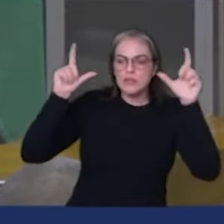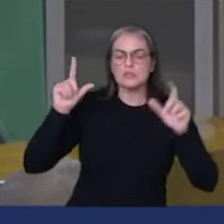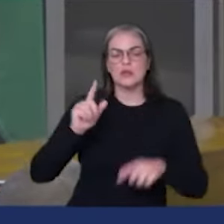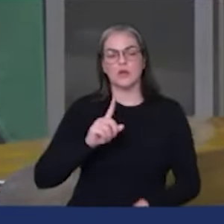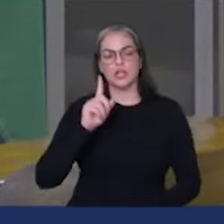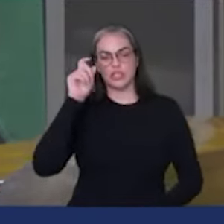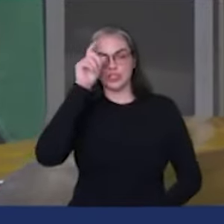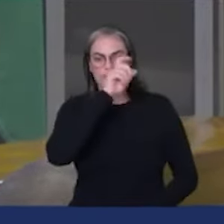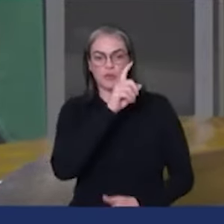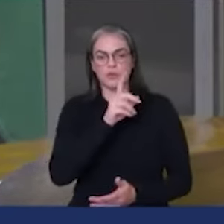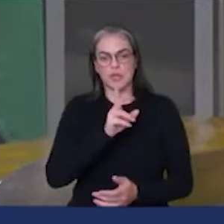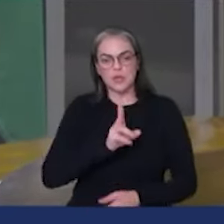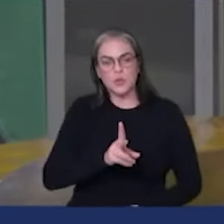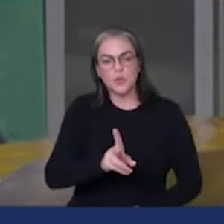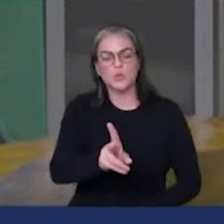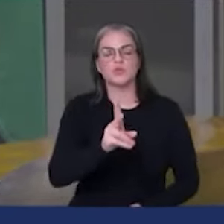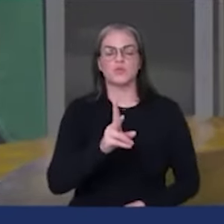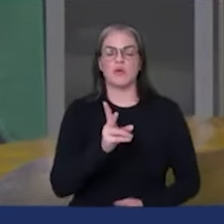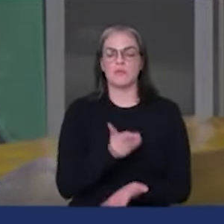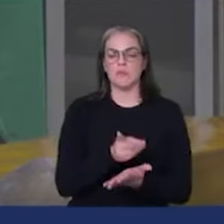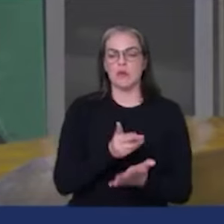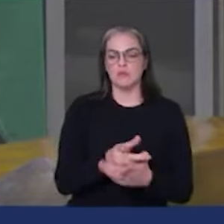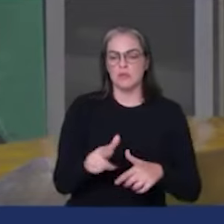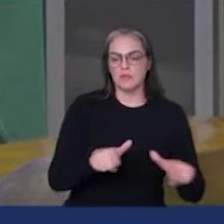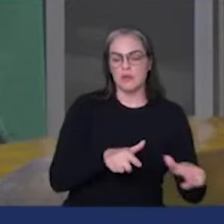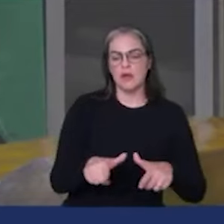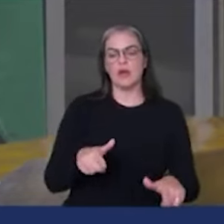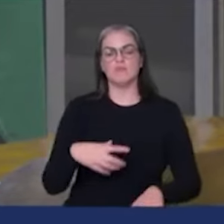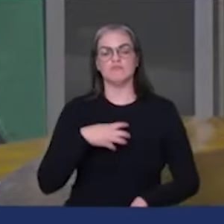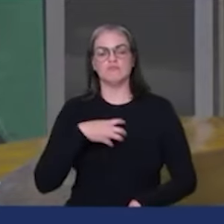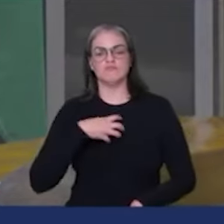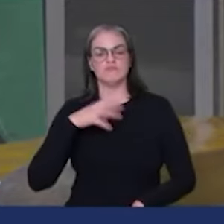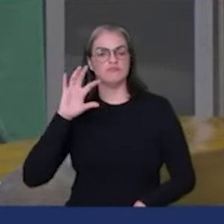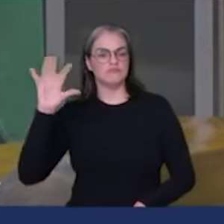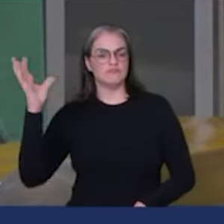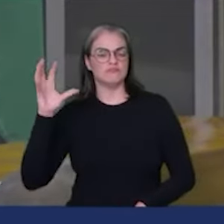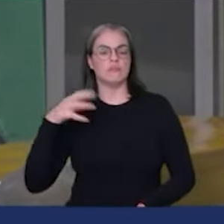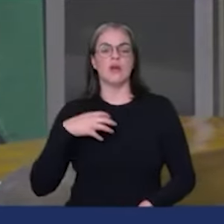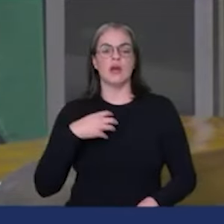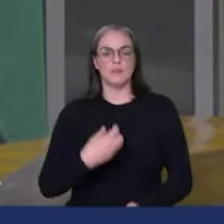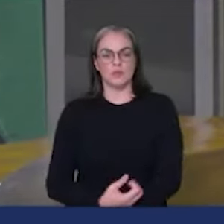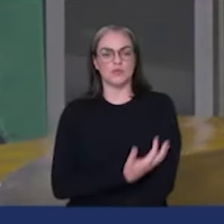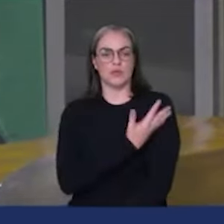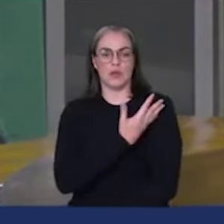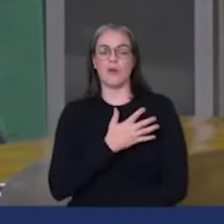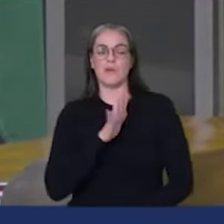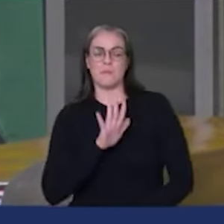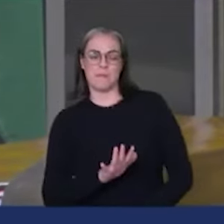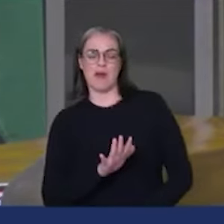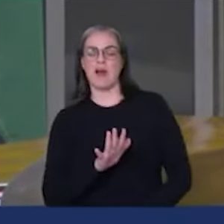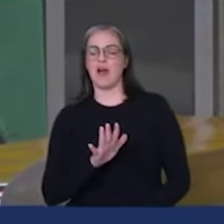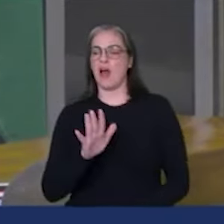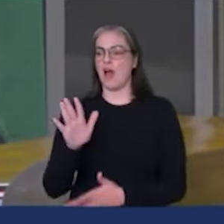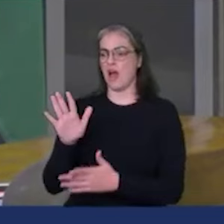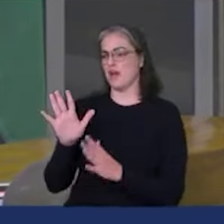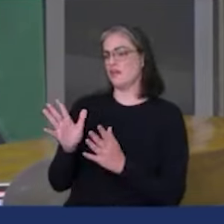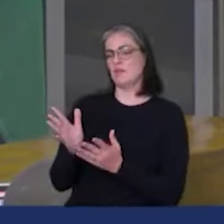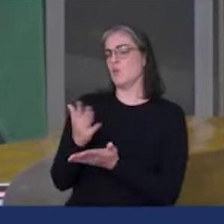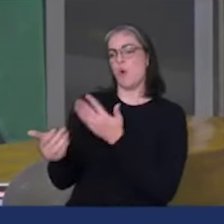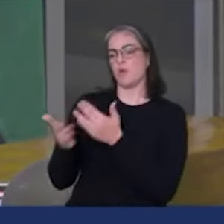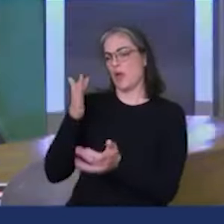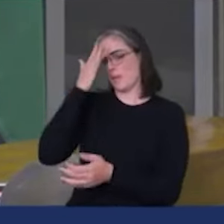falta de regulação emocional e impulsividade, sintomas que, em algum nível, ocorrem com qualquer pessoa. Isso não significa